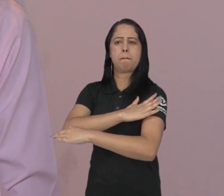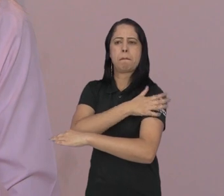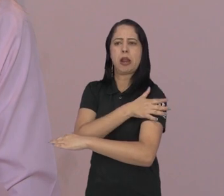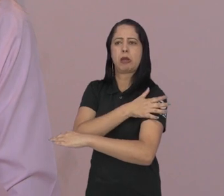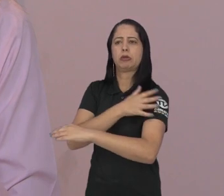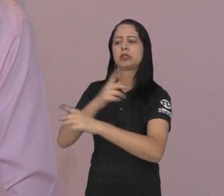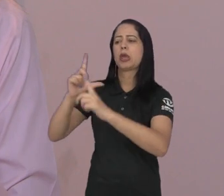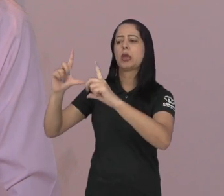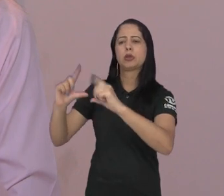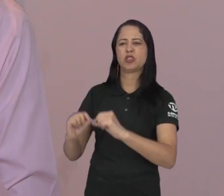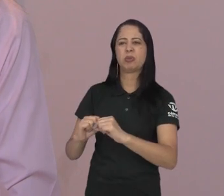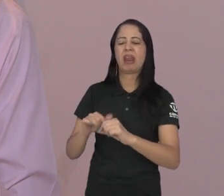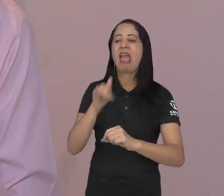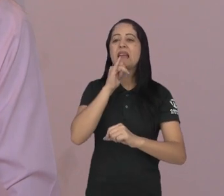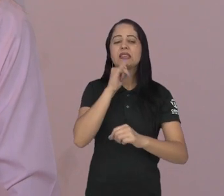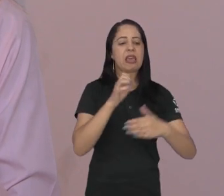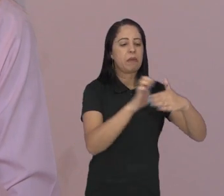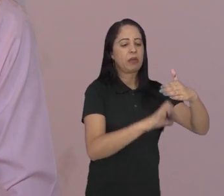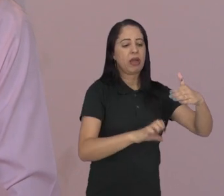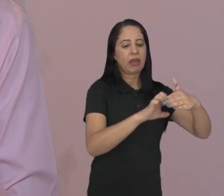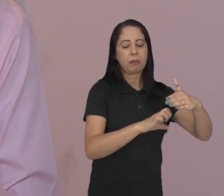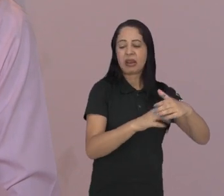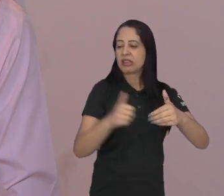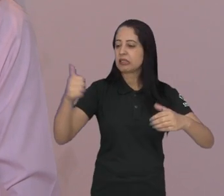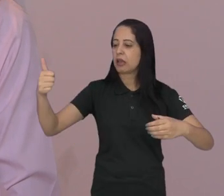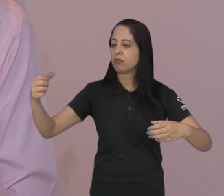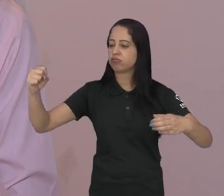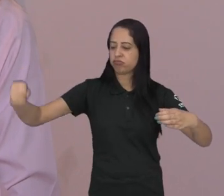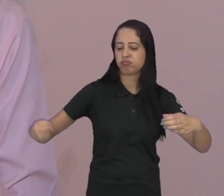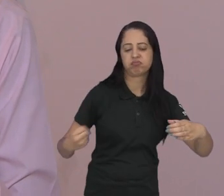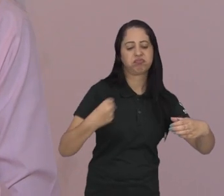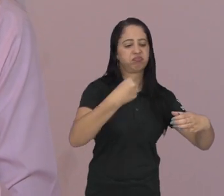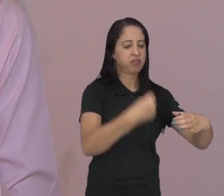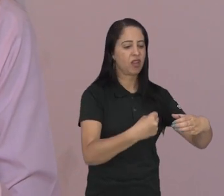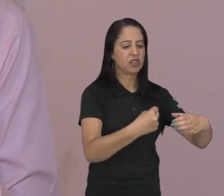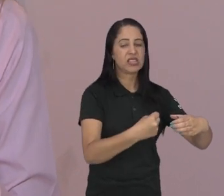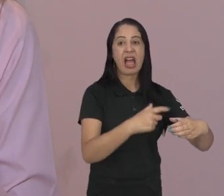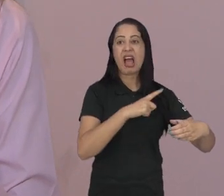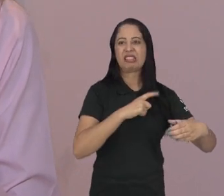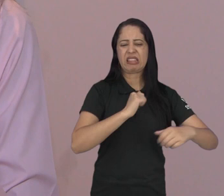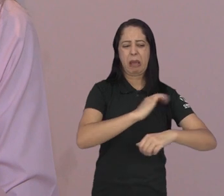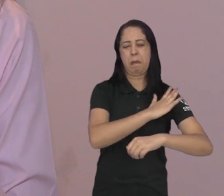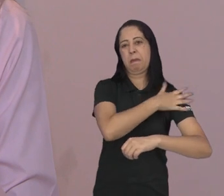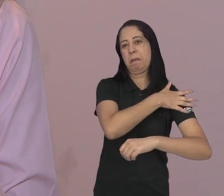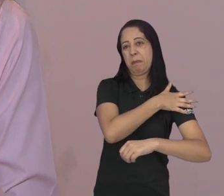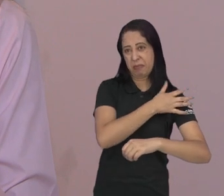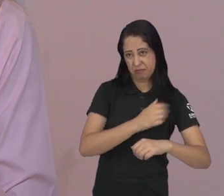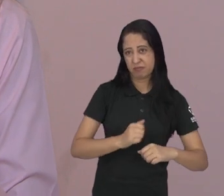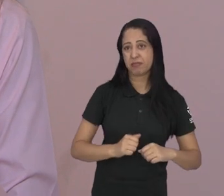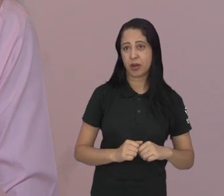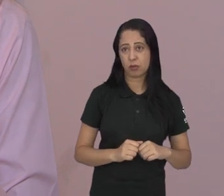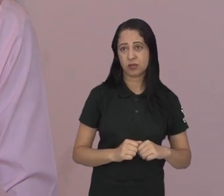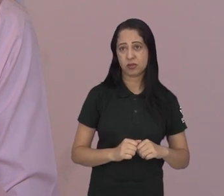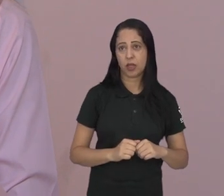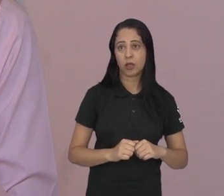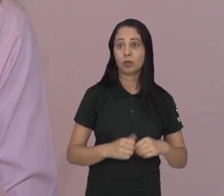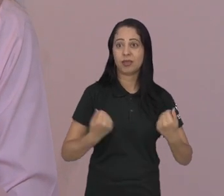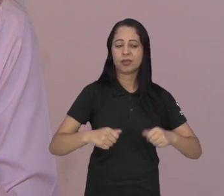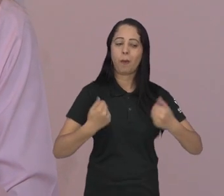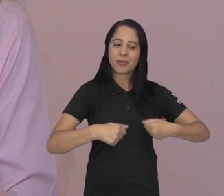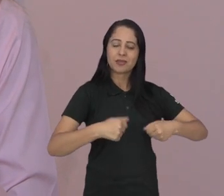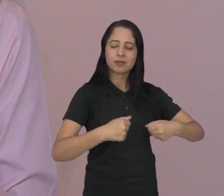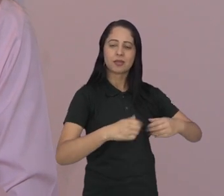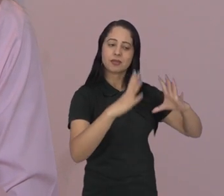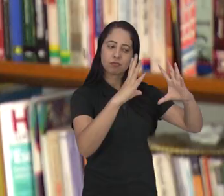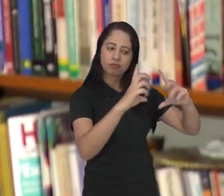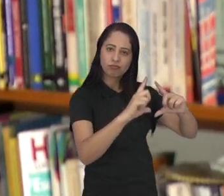preconceito que algumas empresas têm de contratar essa mulher que esteja com medida protetiva ou até mesmo passando por essa